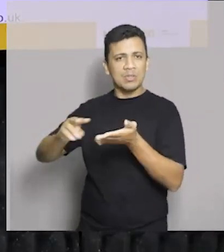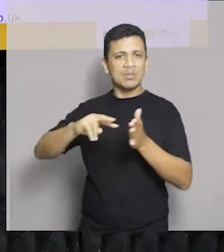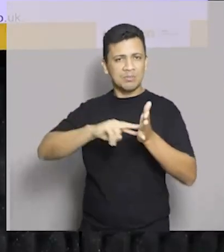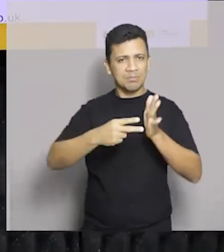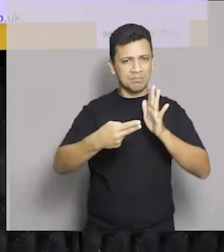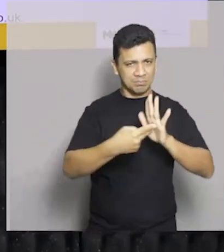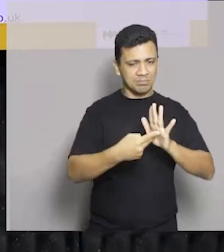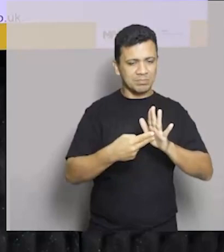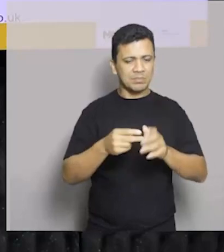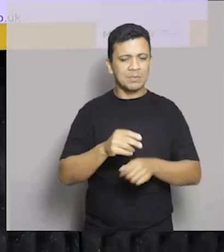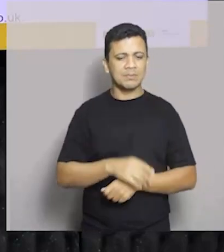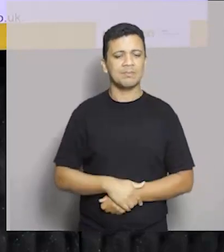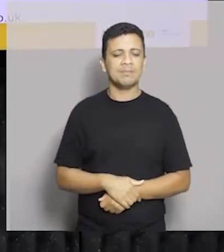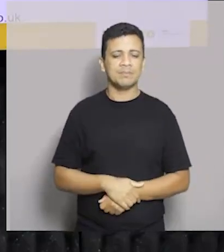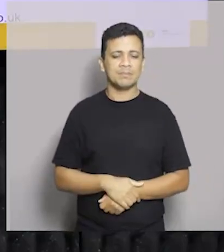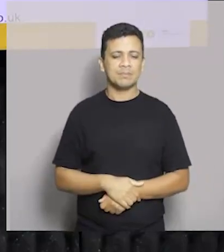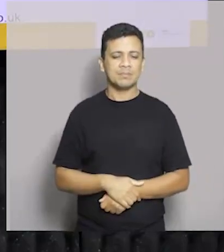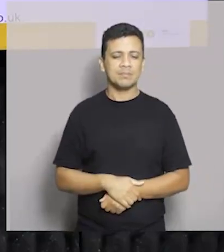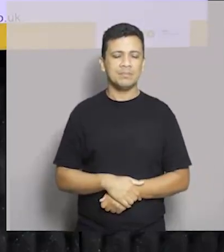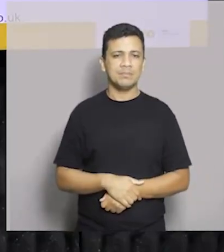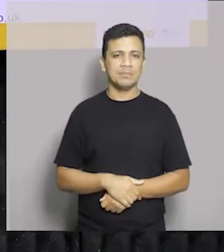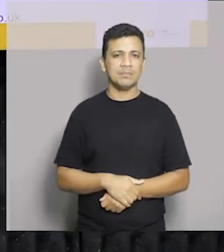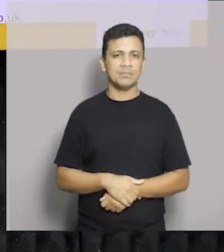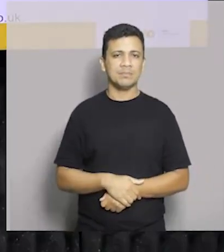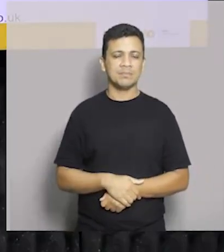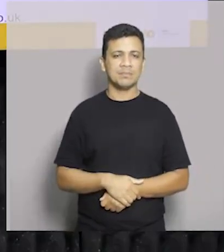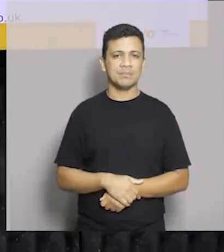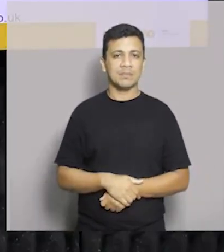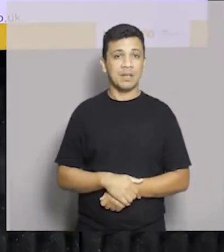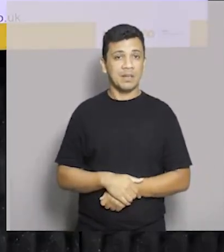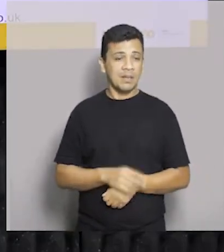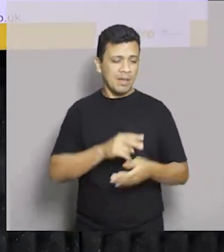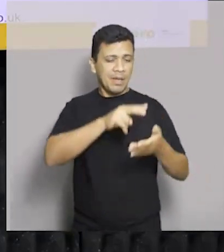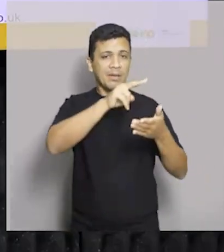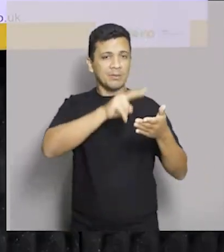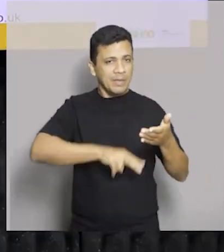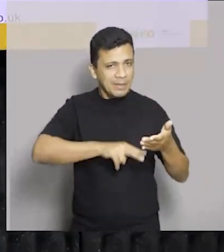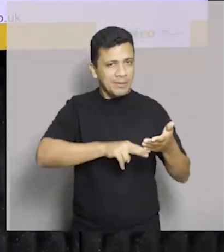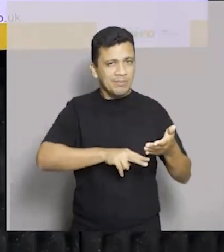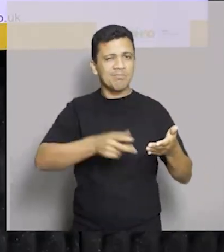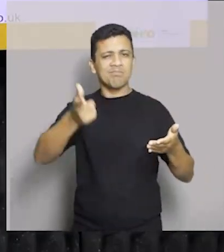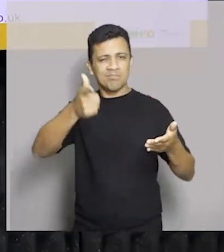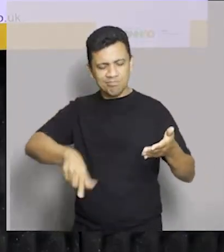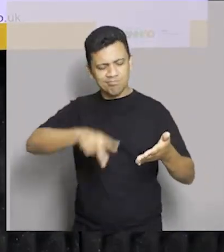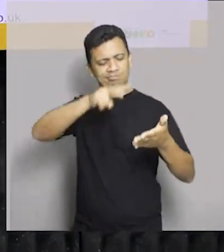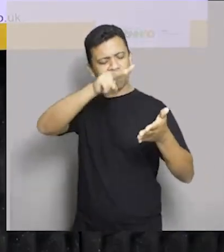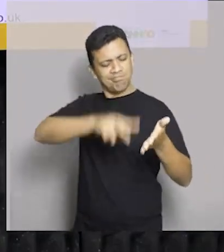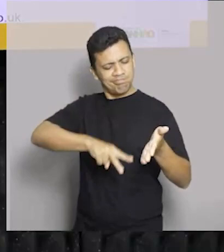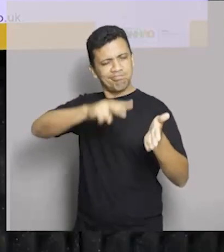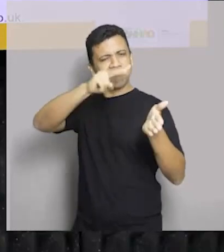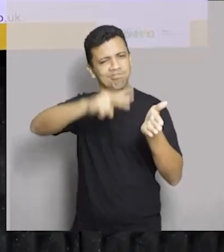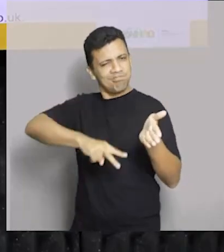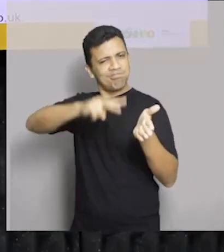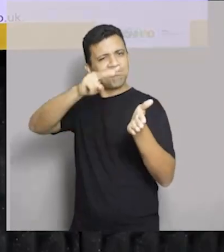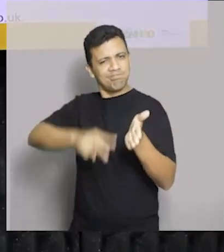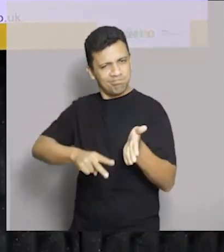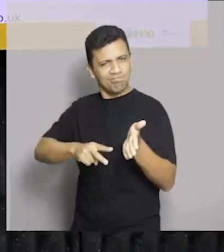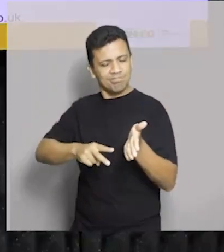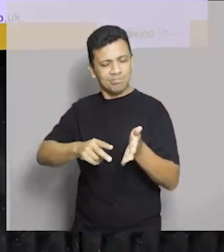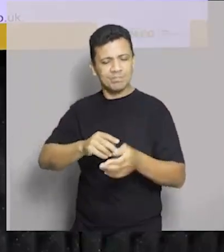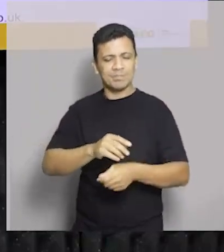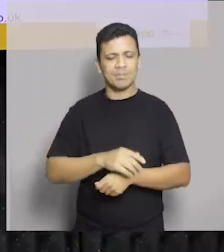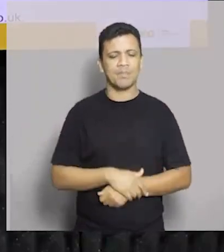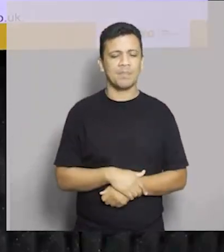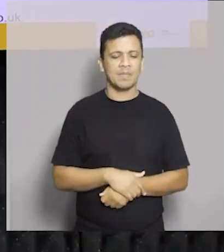significantes dele. Aí ele fala, I reread, eu leio e releio. Your first, your second, your